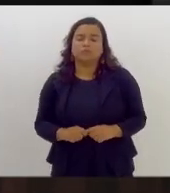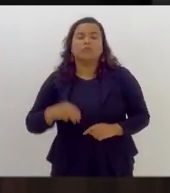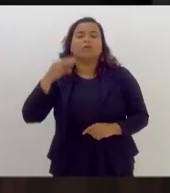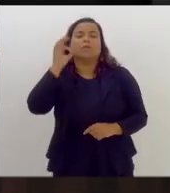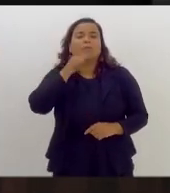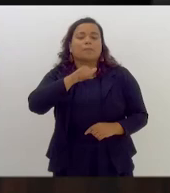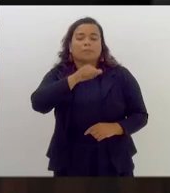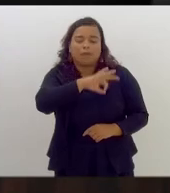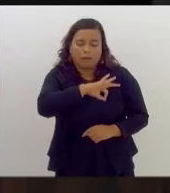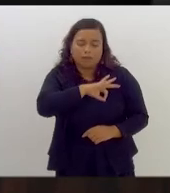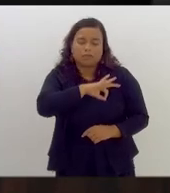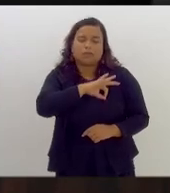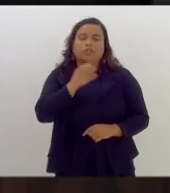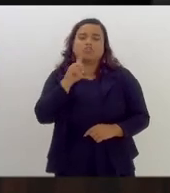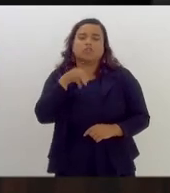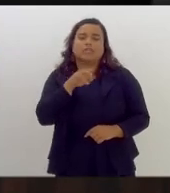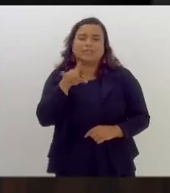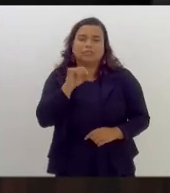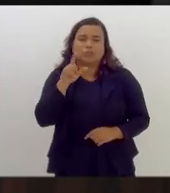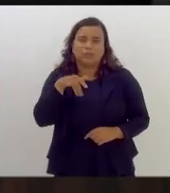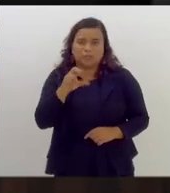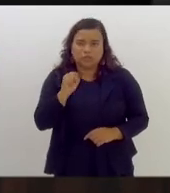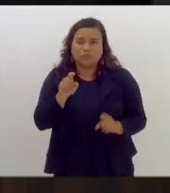Marta, Dionísio Lins,